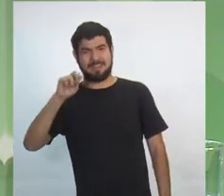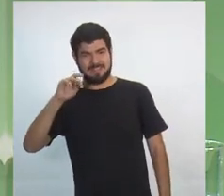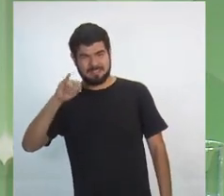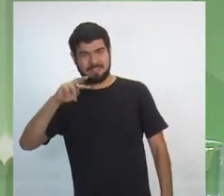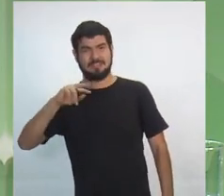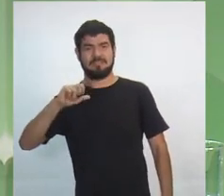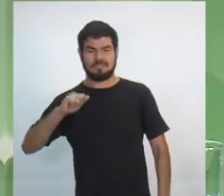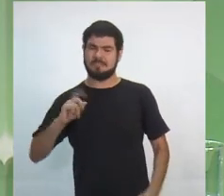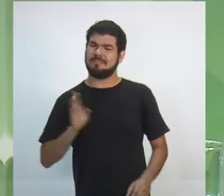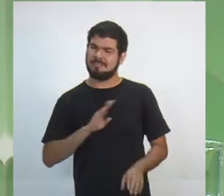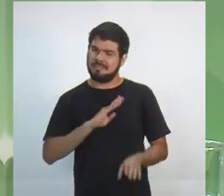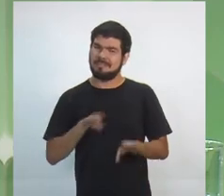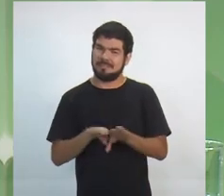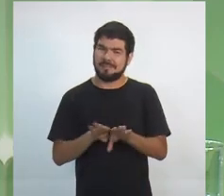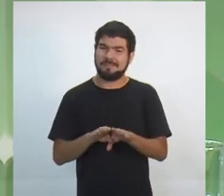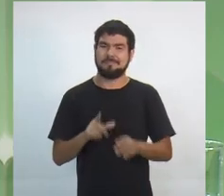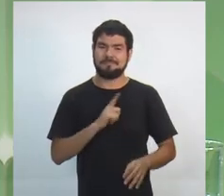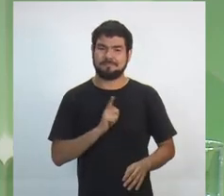município.